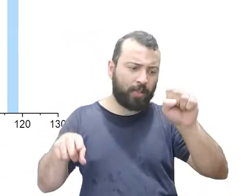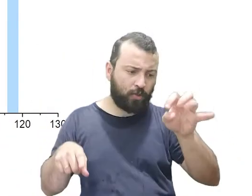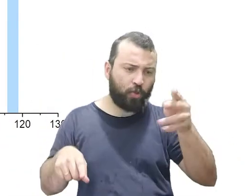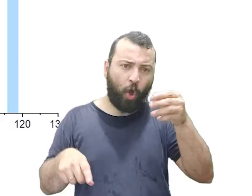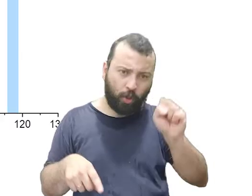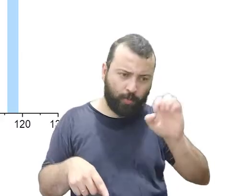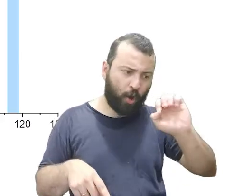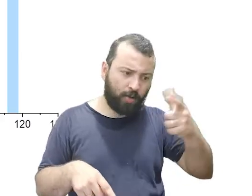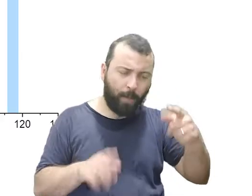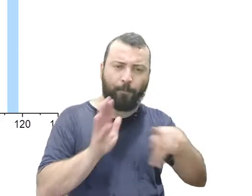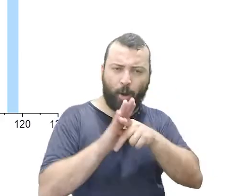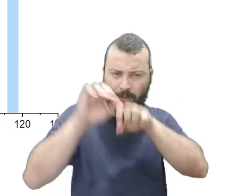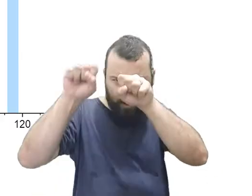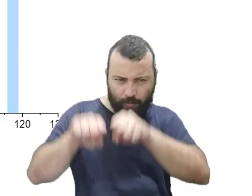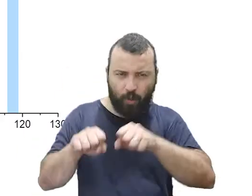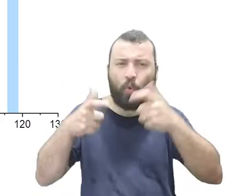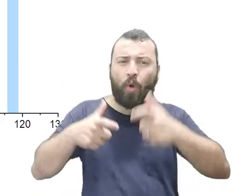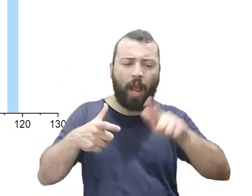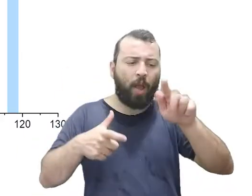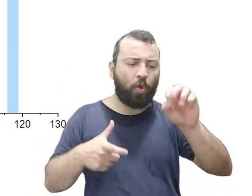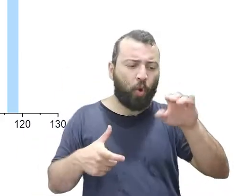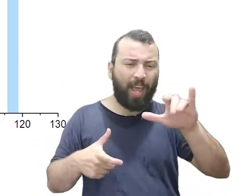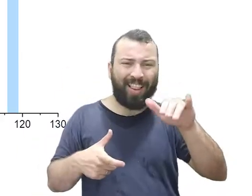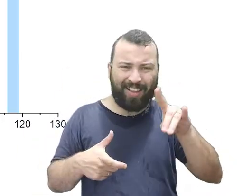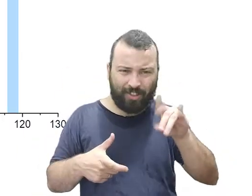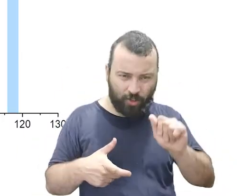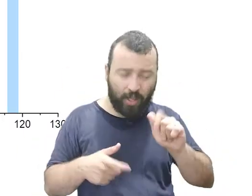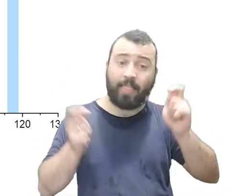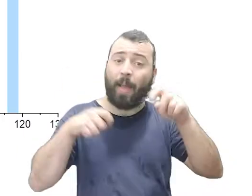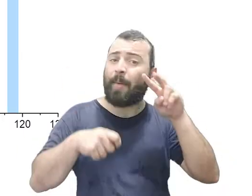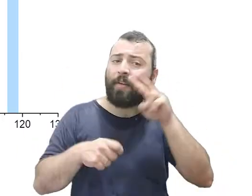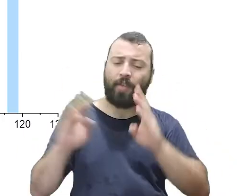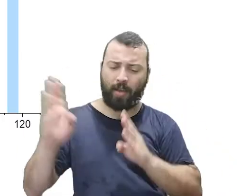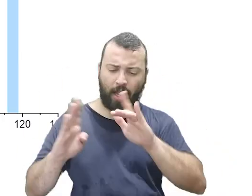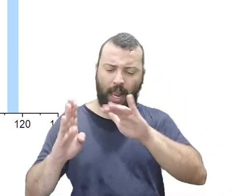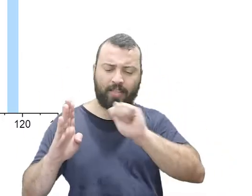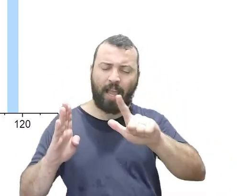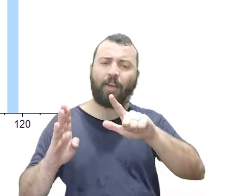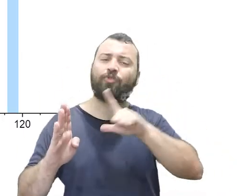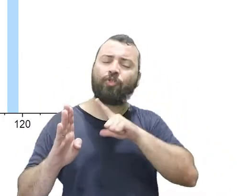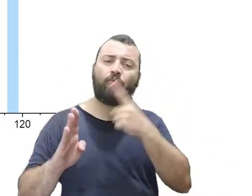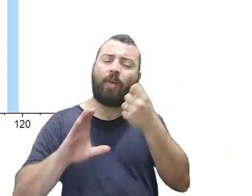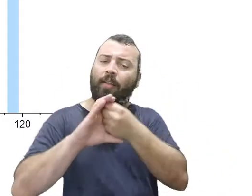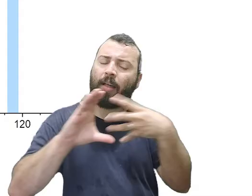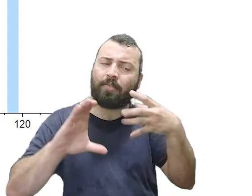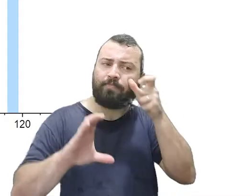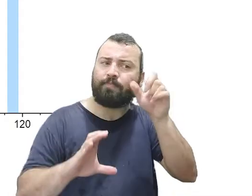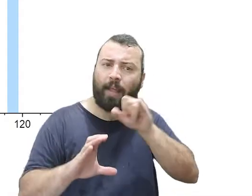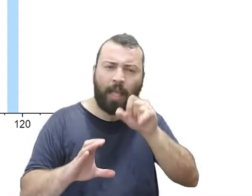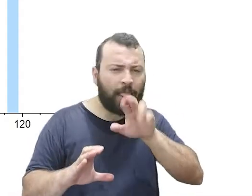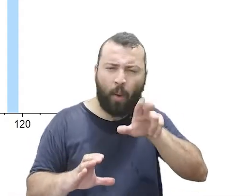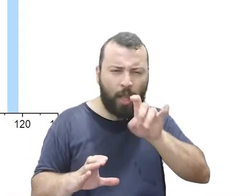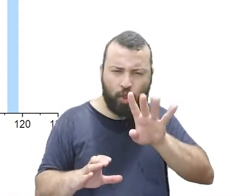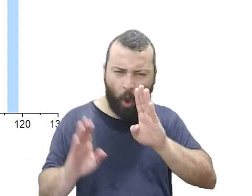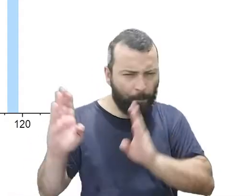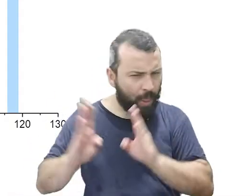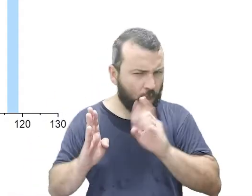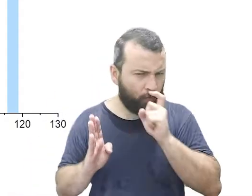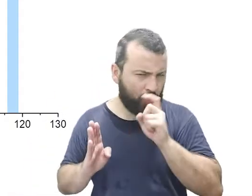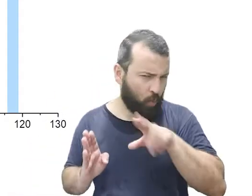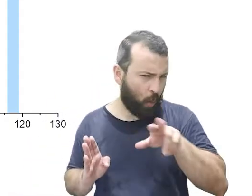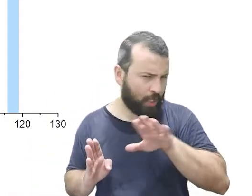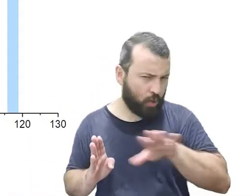de isótopos de oxigênio dos testemunhos de gelo da Groenlândia, a gente vai perceber que o glacial ele tem uma característica bem interessante. Ele não é só um período